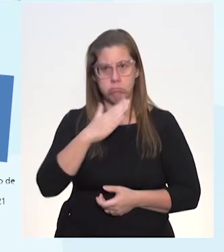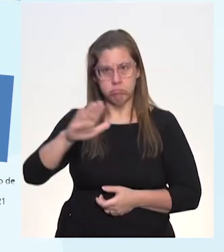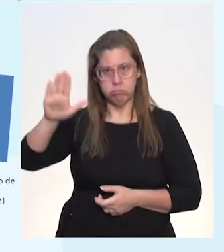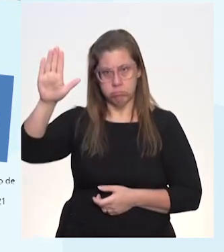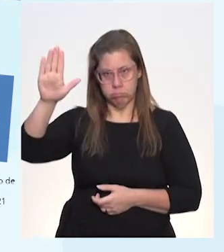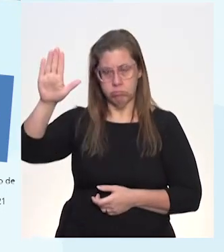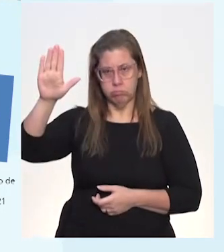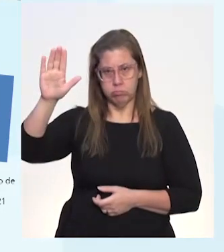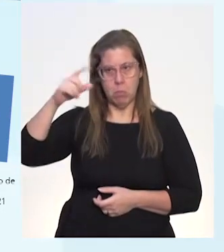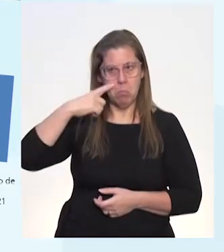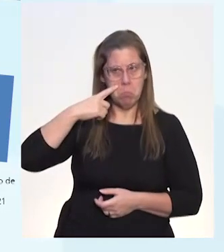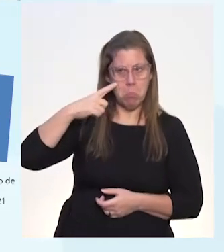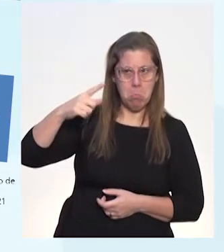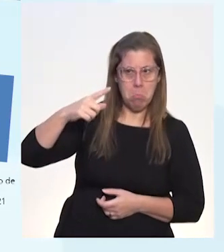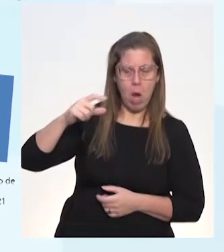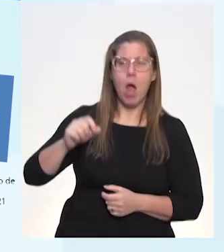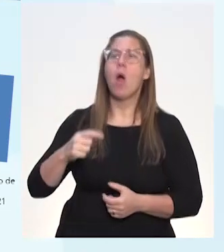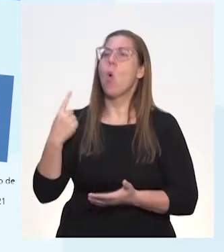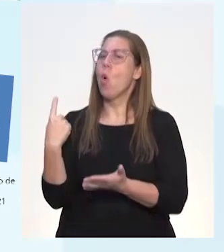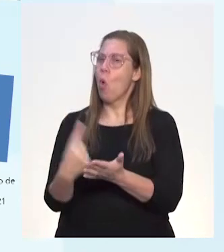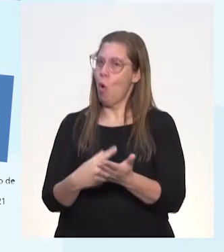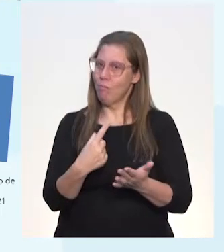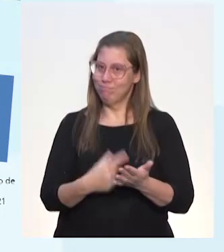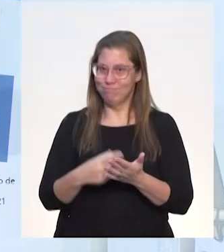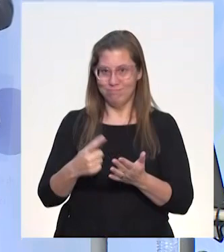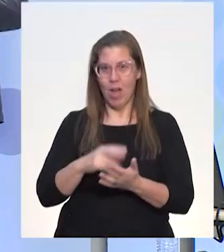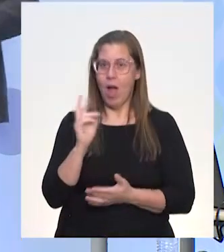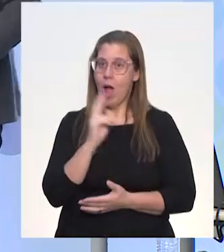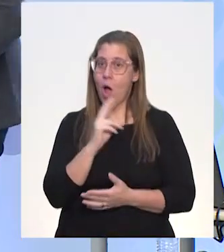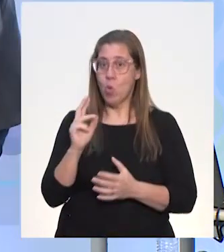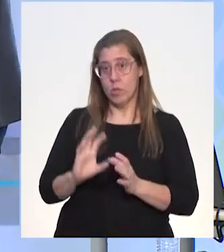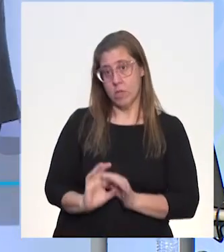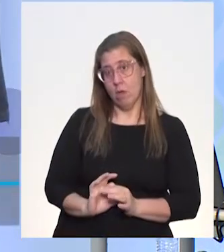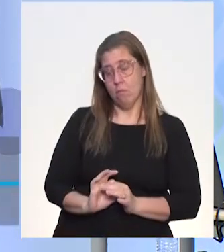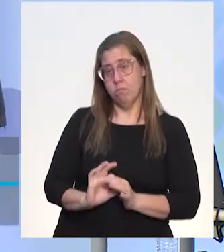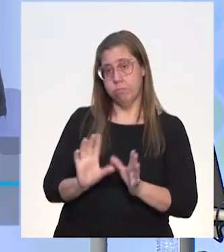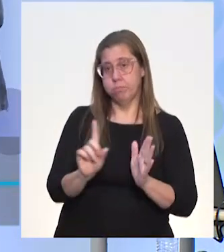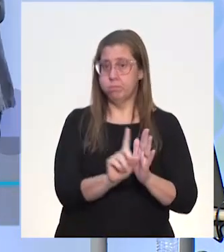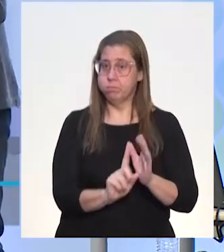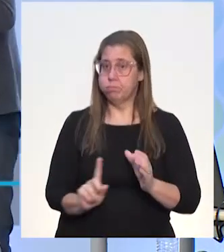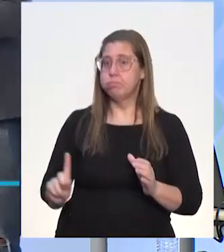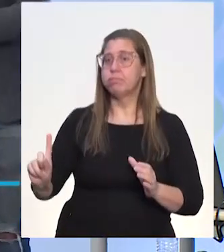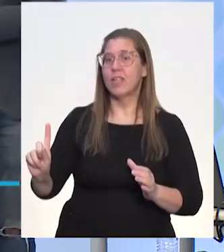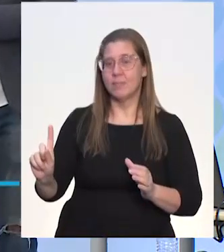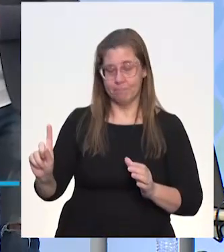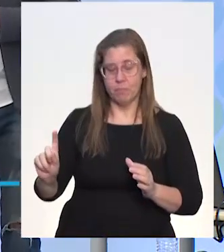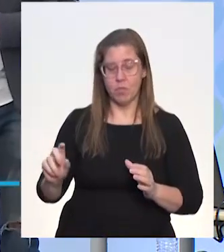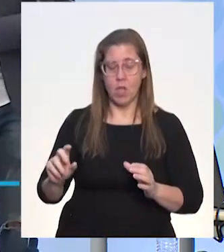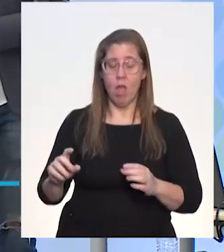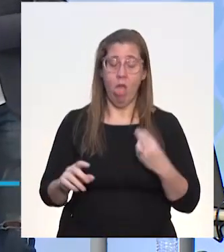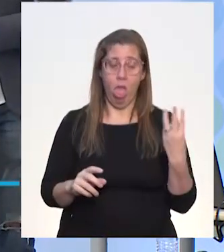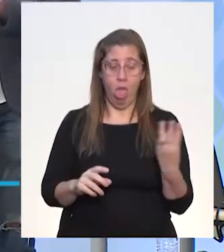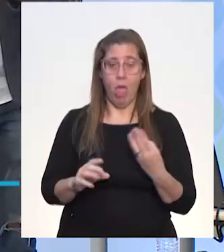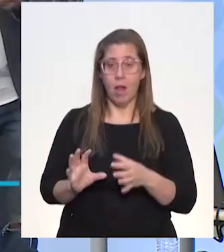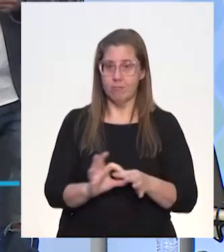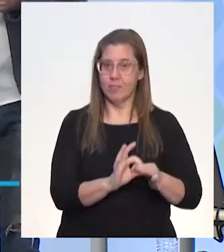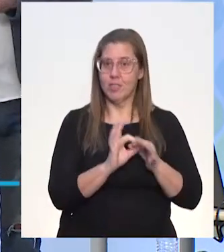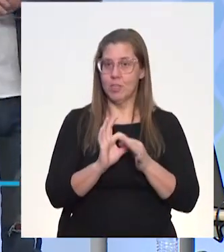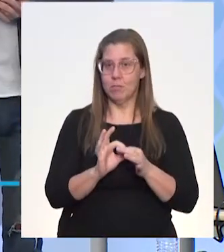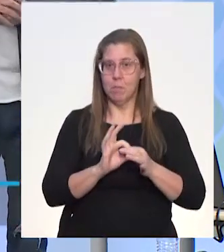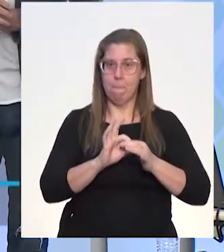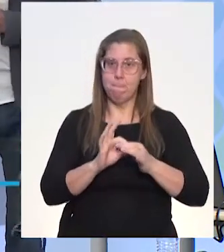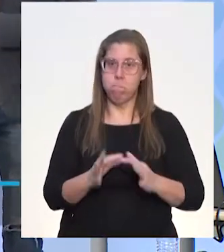a saída da Rússia. A Rússia, então, desfalca a Tríplice Entente.